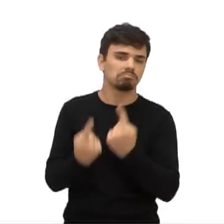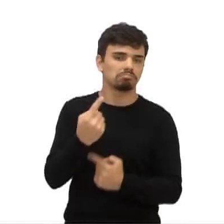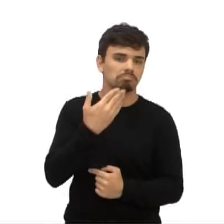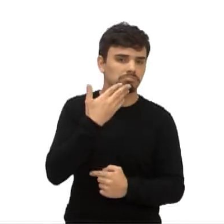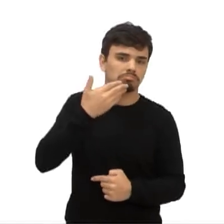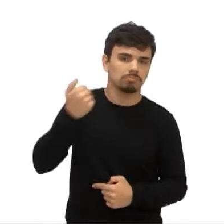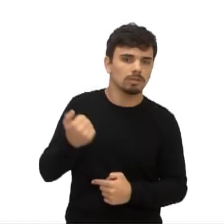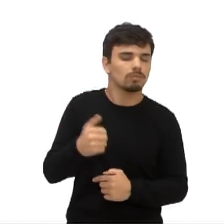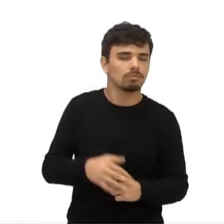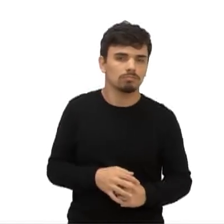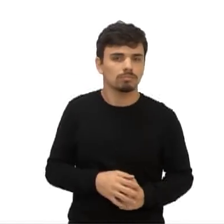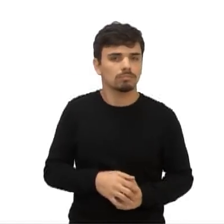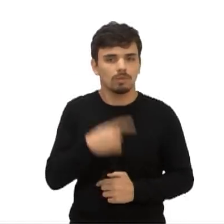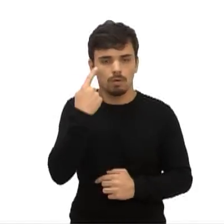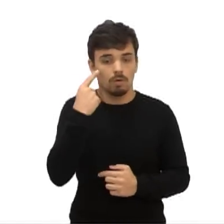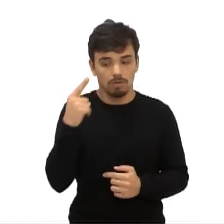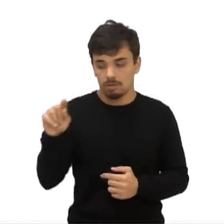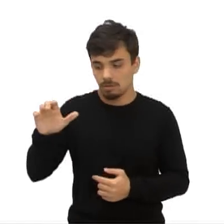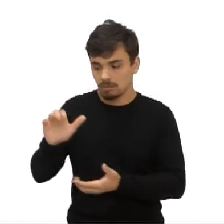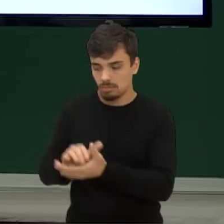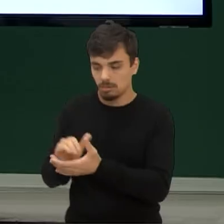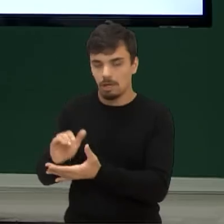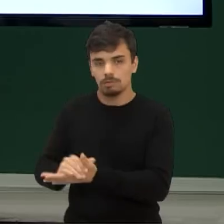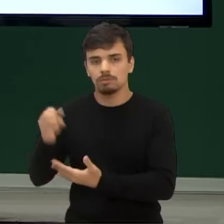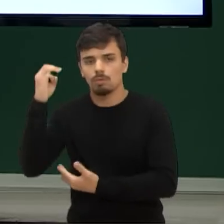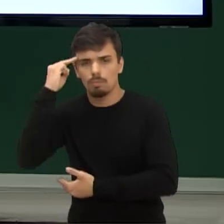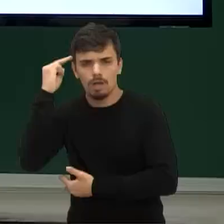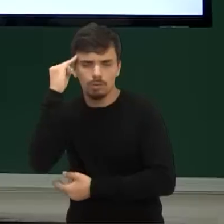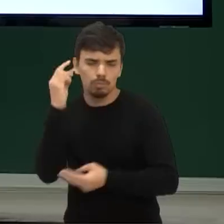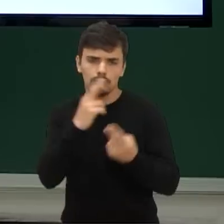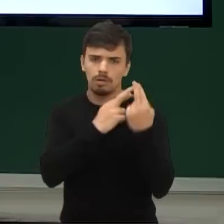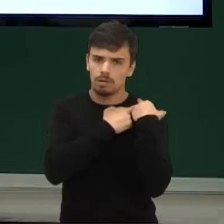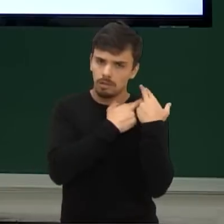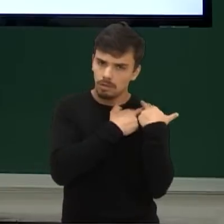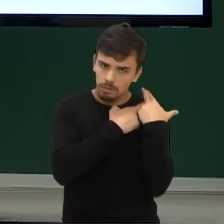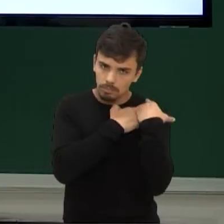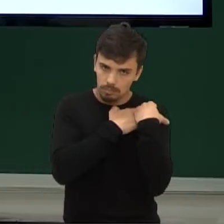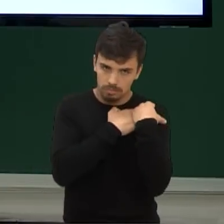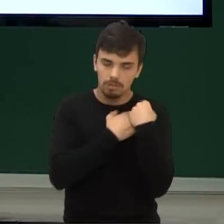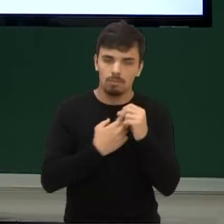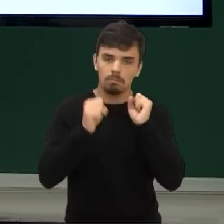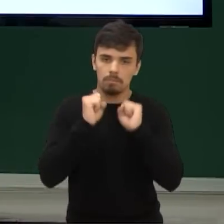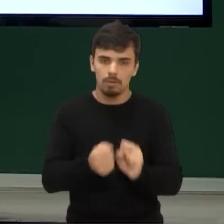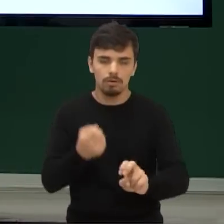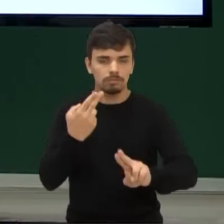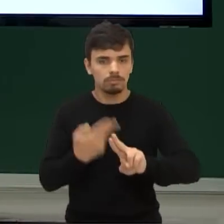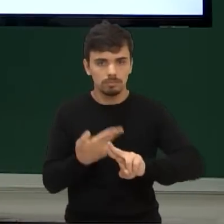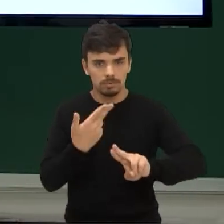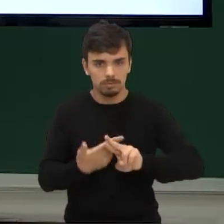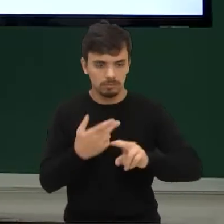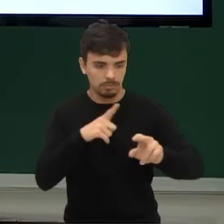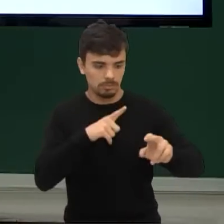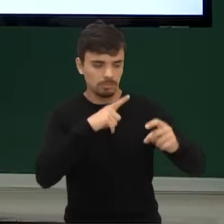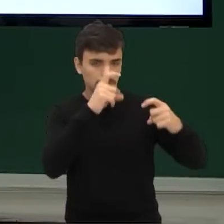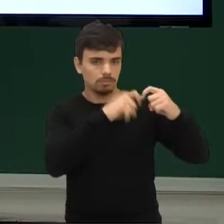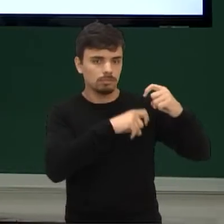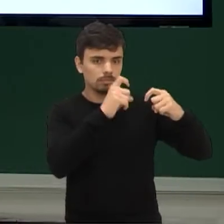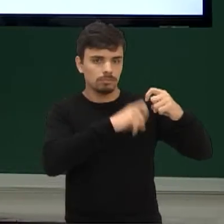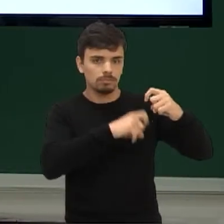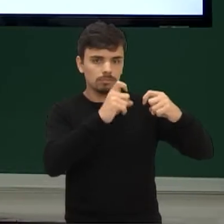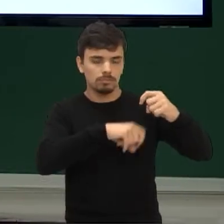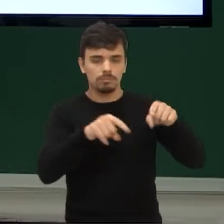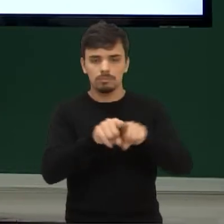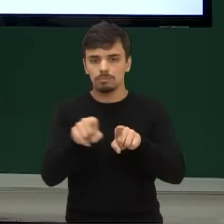o casal, né, maduro, responsável, que vai fazer o uso, né, vai ter relação sexual e vai